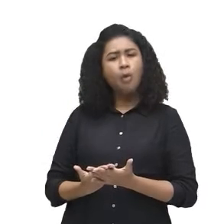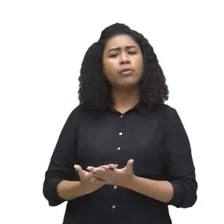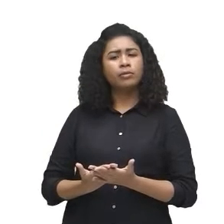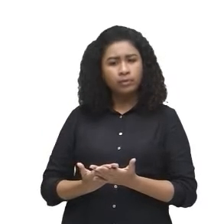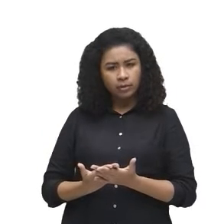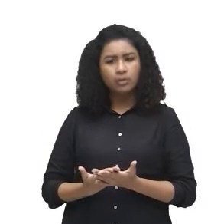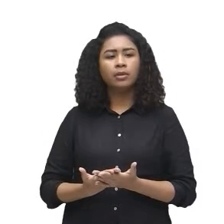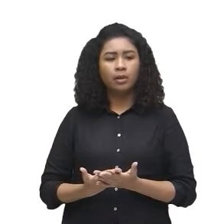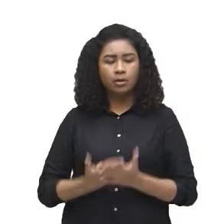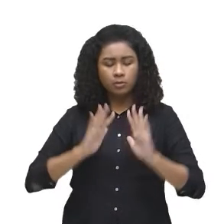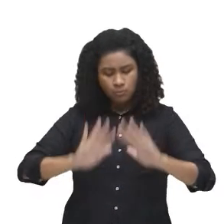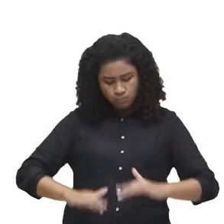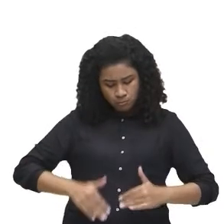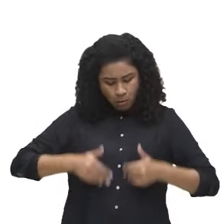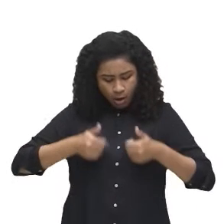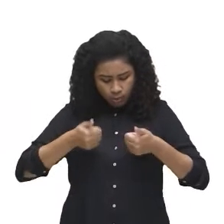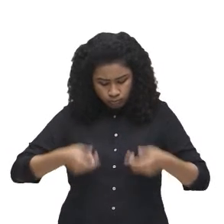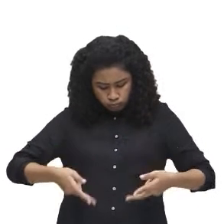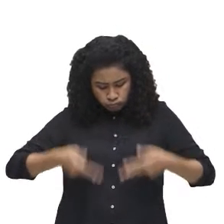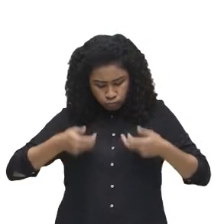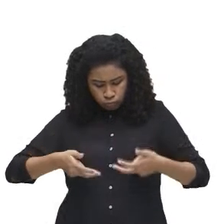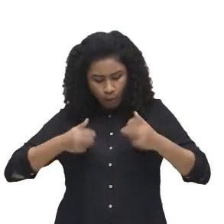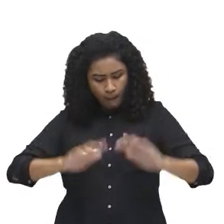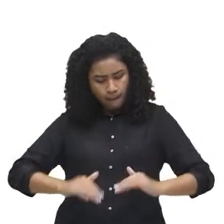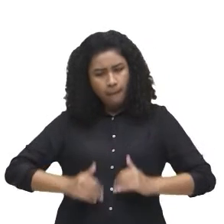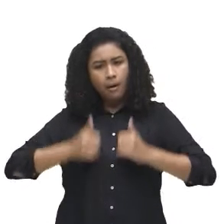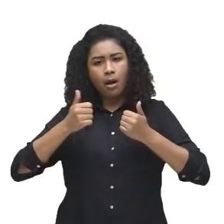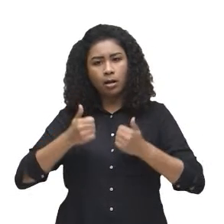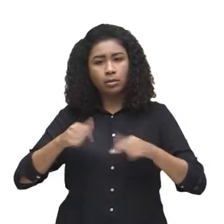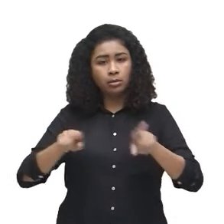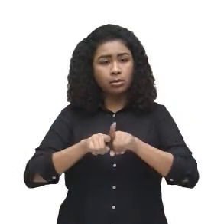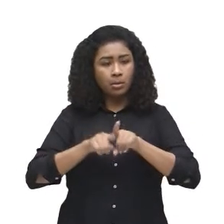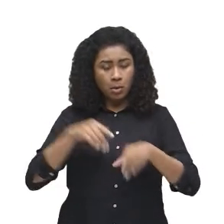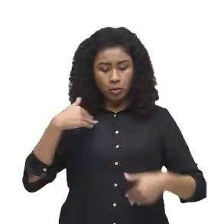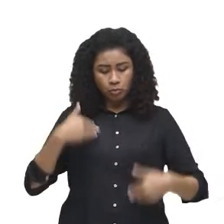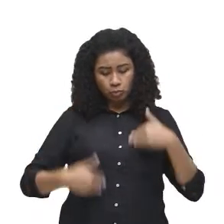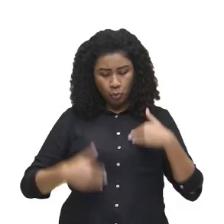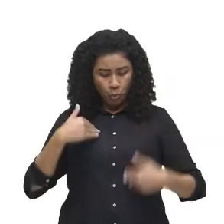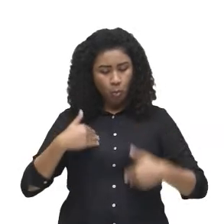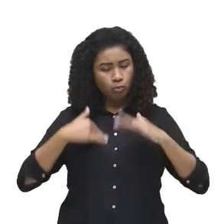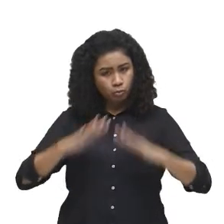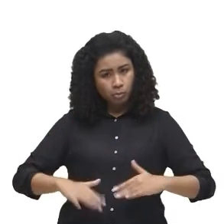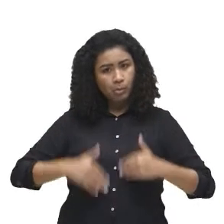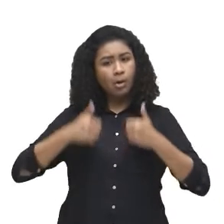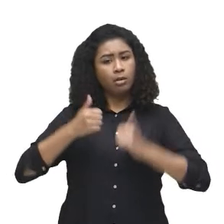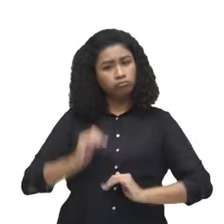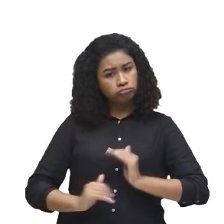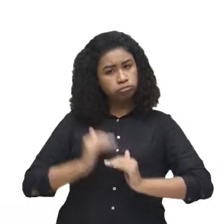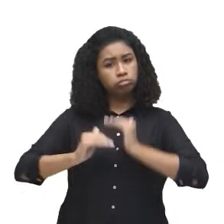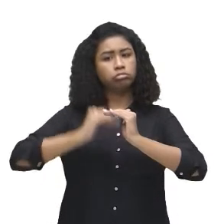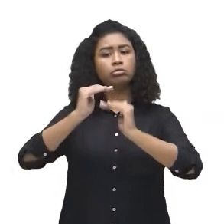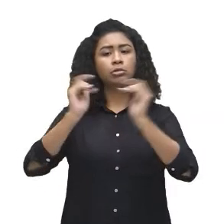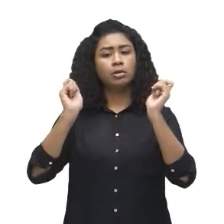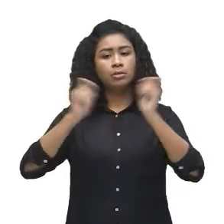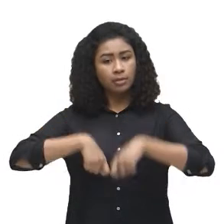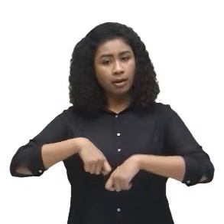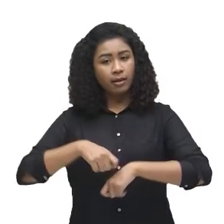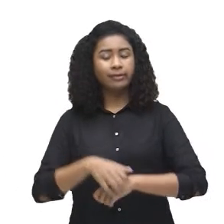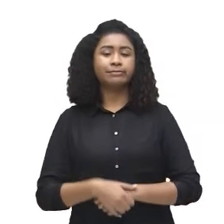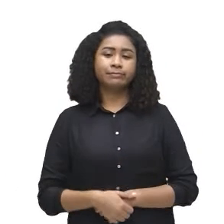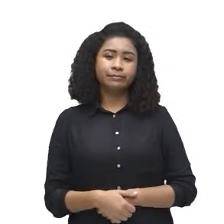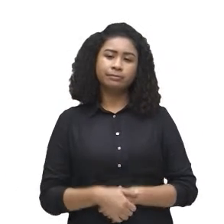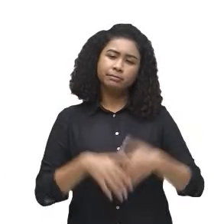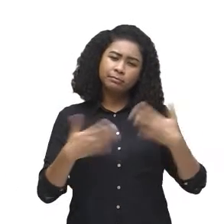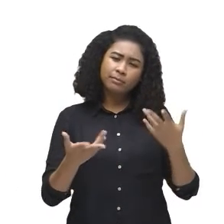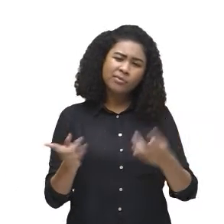autoaperfeiçoamento e desenvolvimento físico, lógico, né? Então, a gente percebe assim que a importância